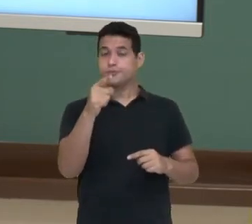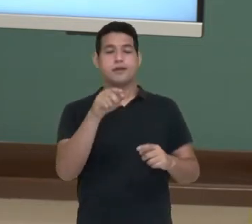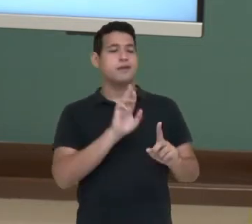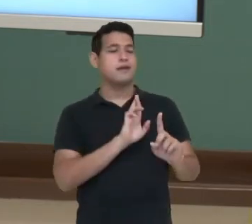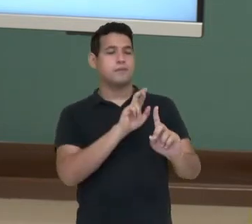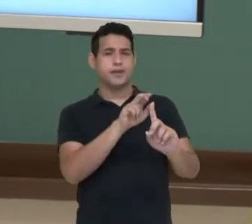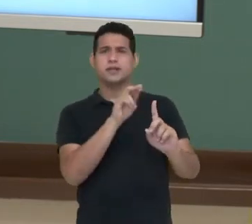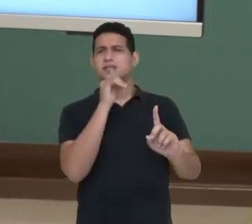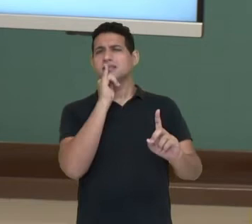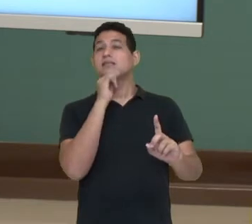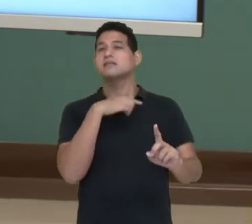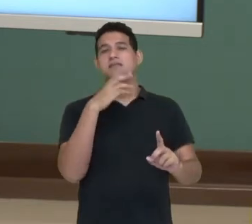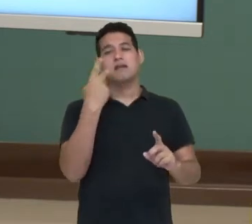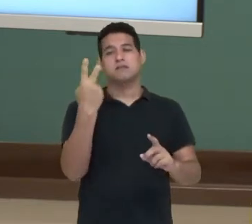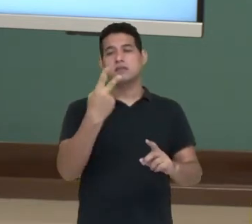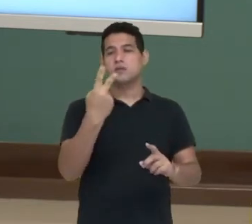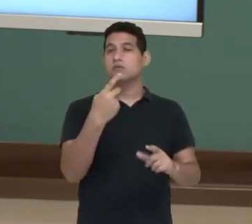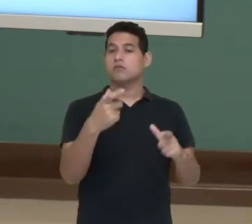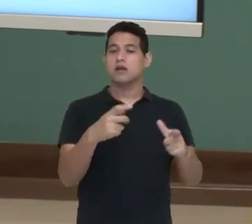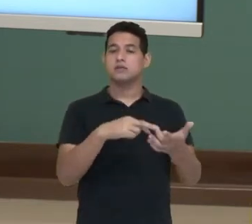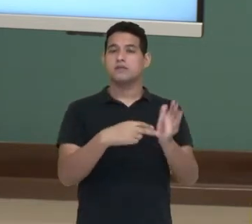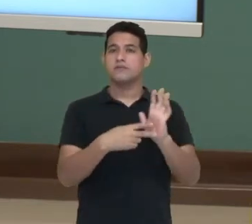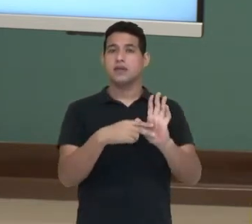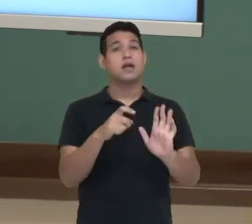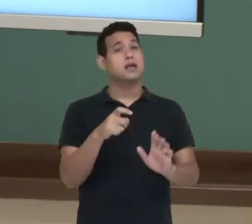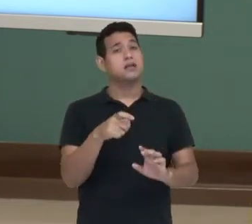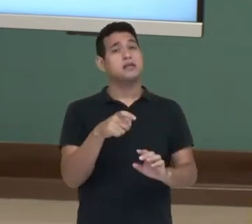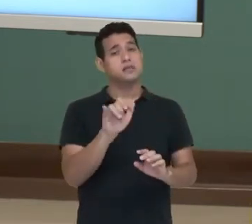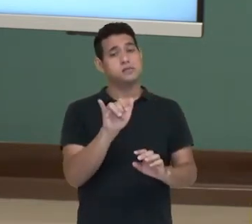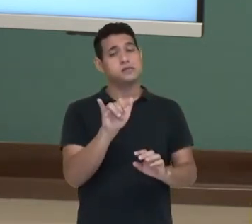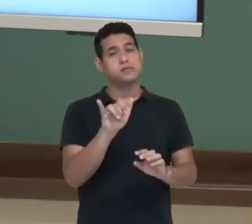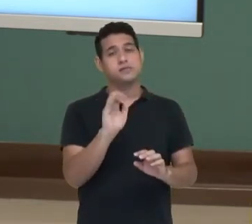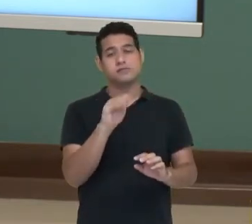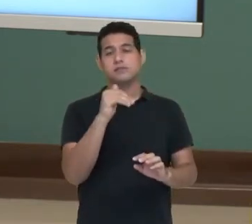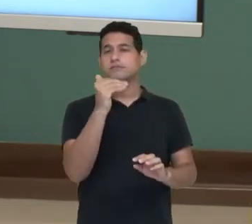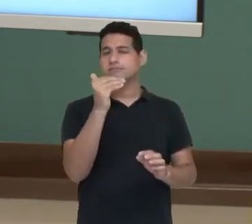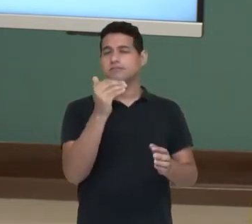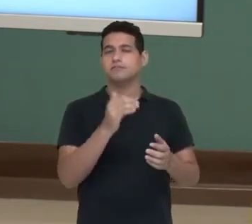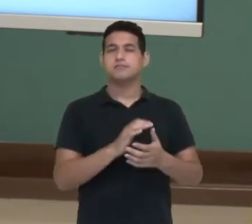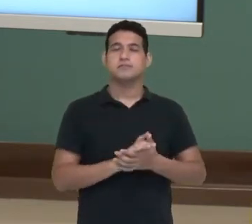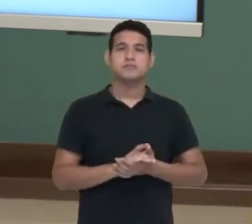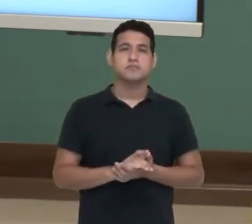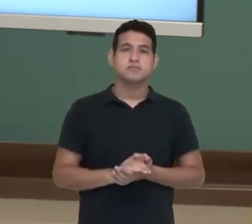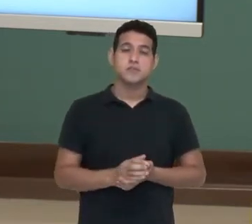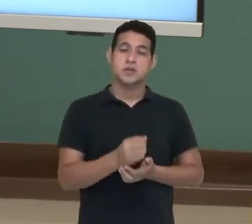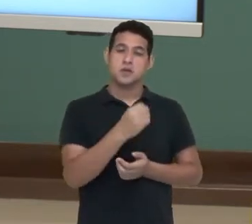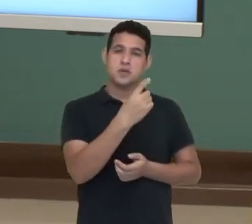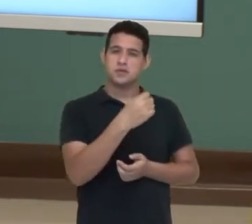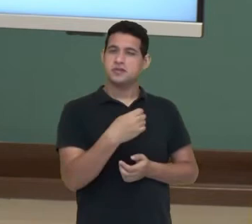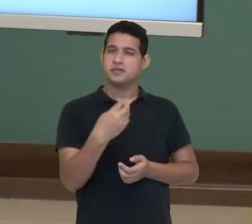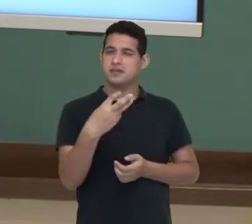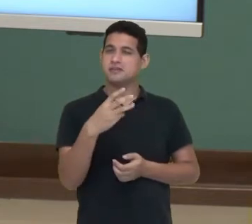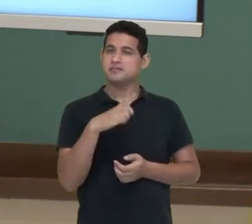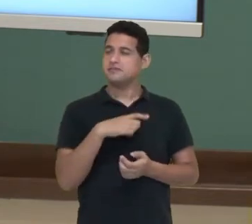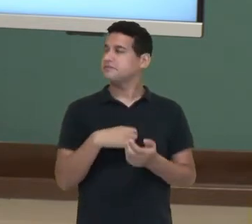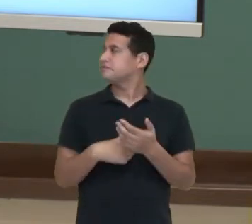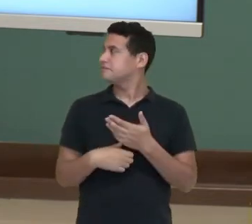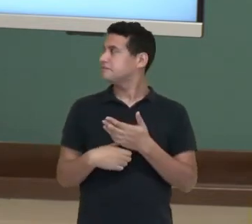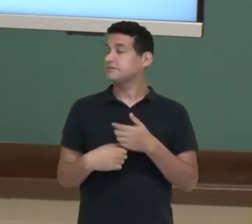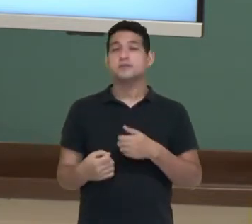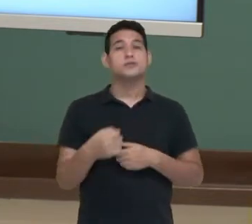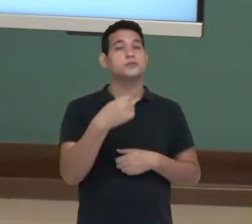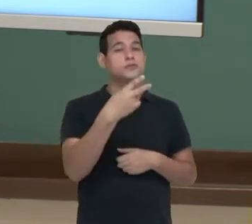representa. Se ele está no segundo lugar, é o eixo Y. Em cima do 1 do eixo Y. 1 e 3 está aqui e